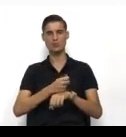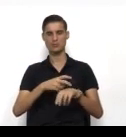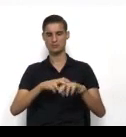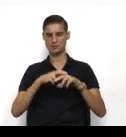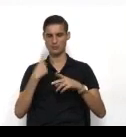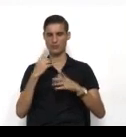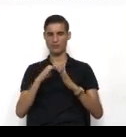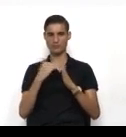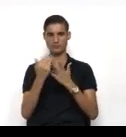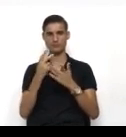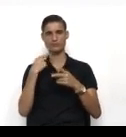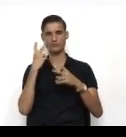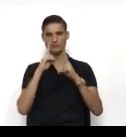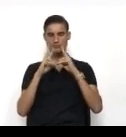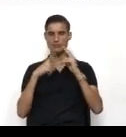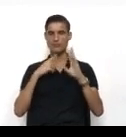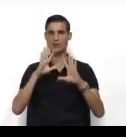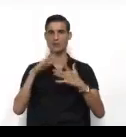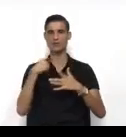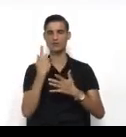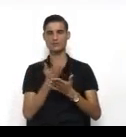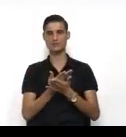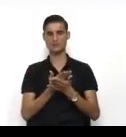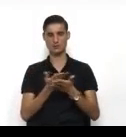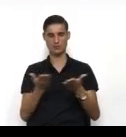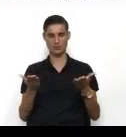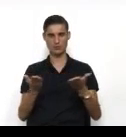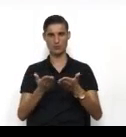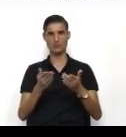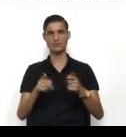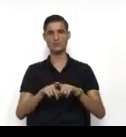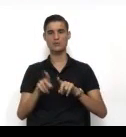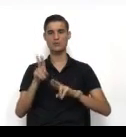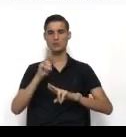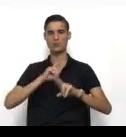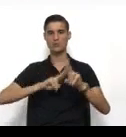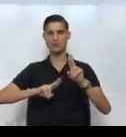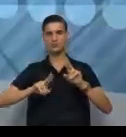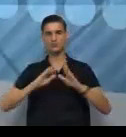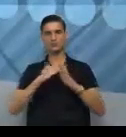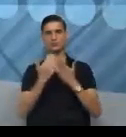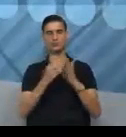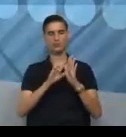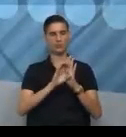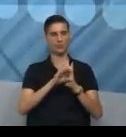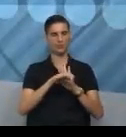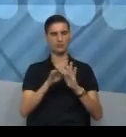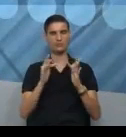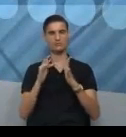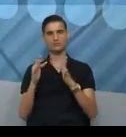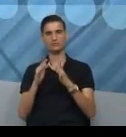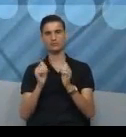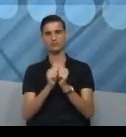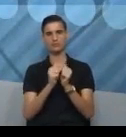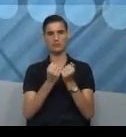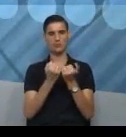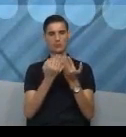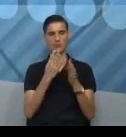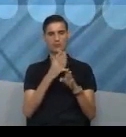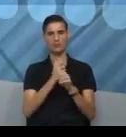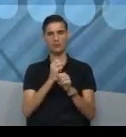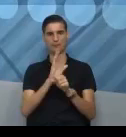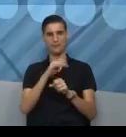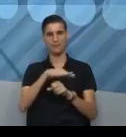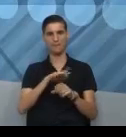essas situações nós vamos resolver na nossa aula de hoje e utilizando aí os conceitos relacionados à equação da onda